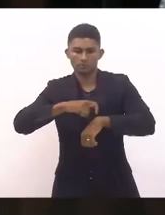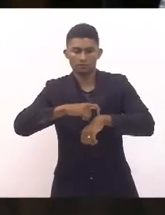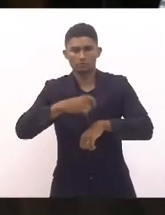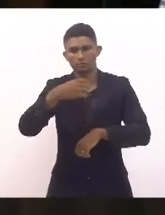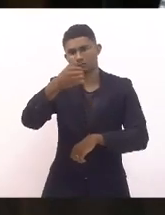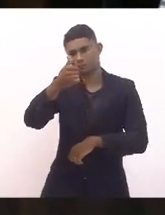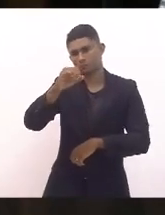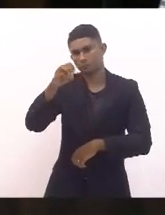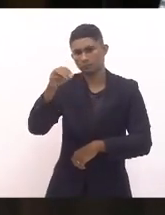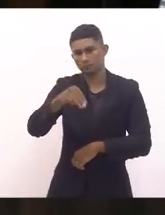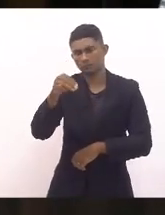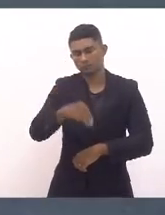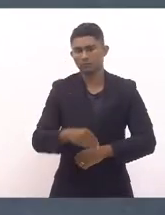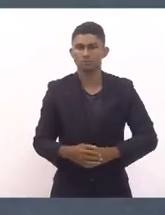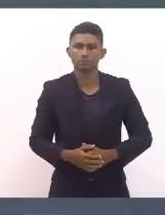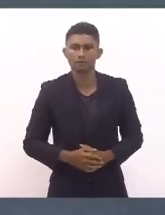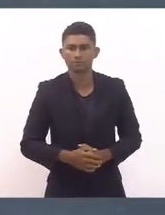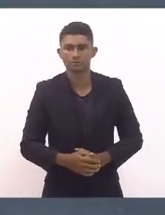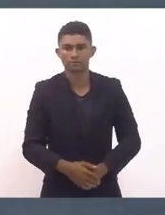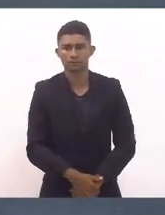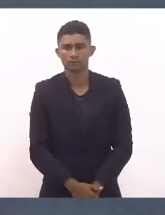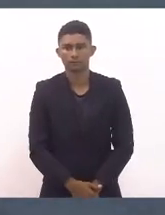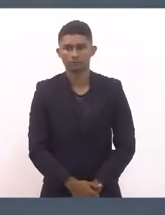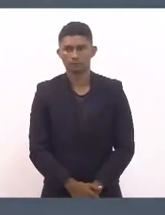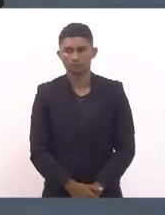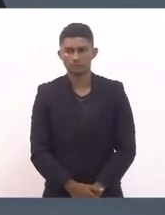no tempo regimental.